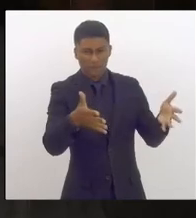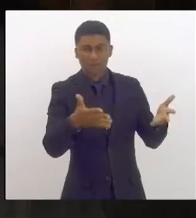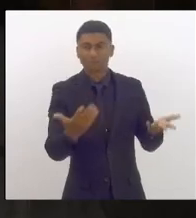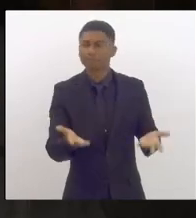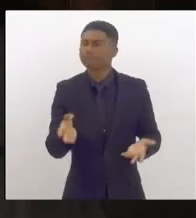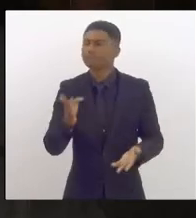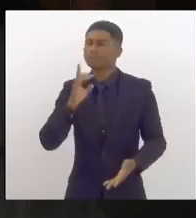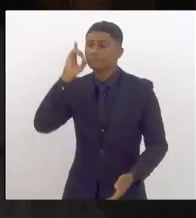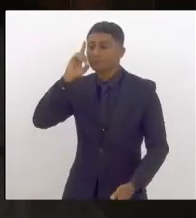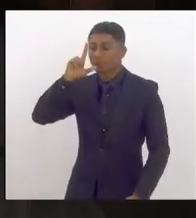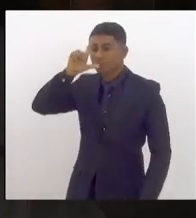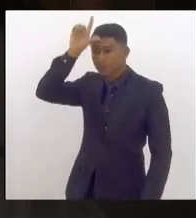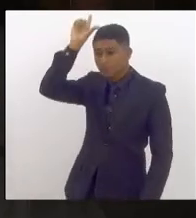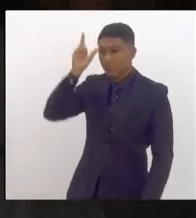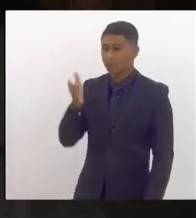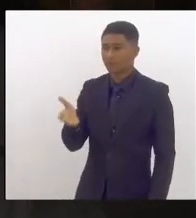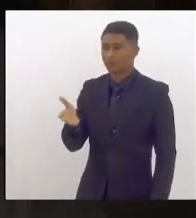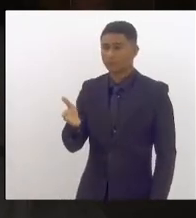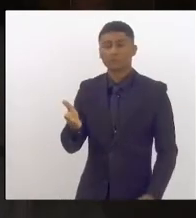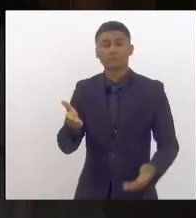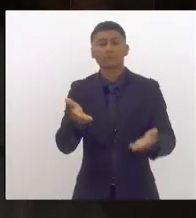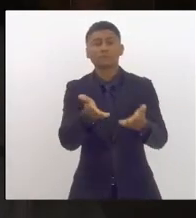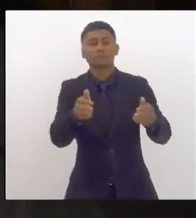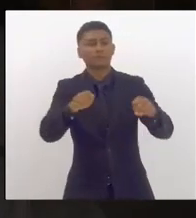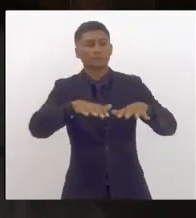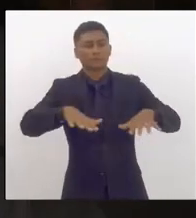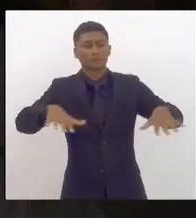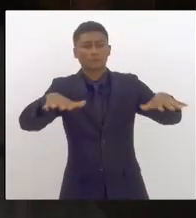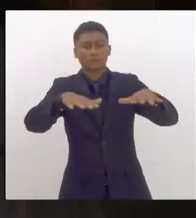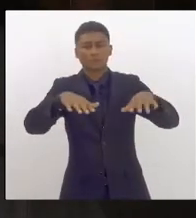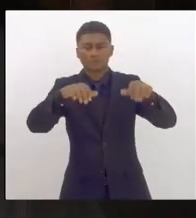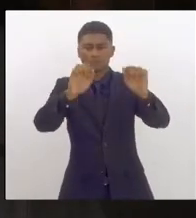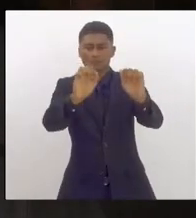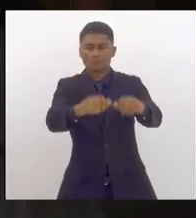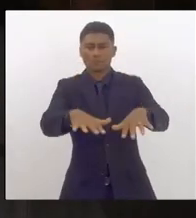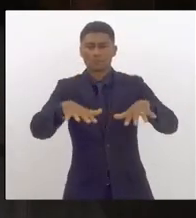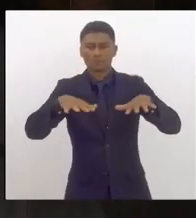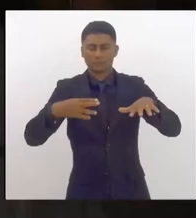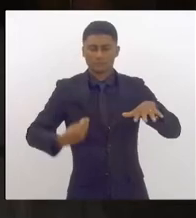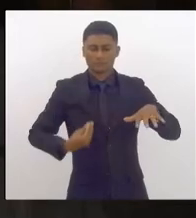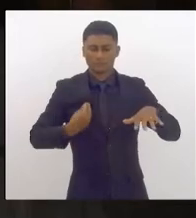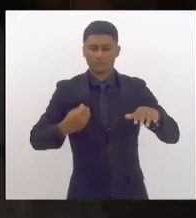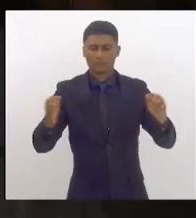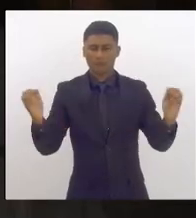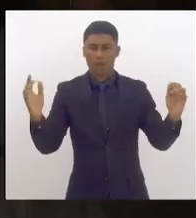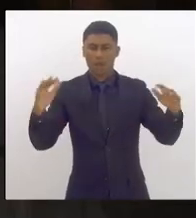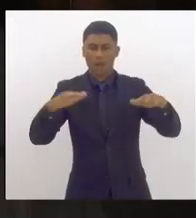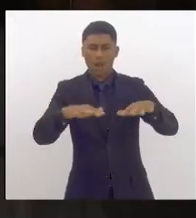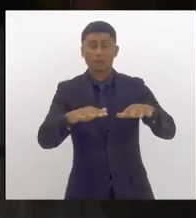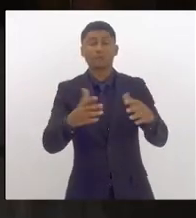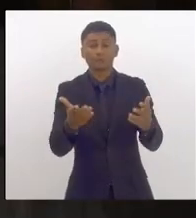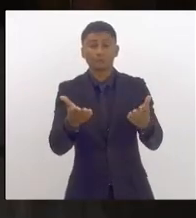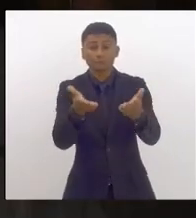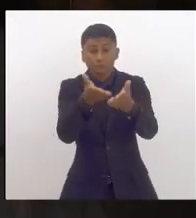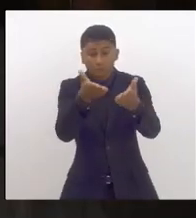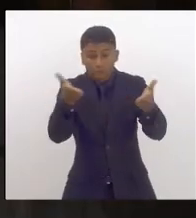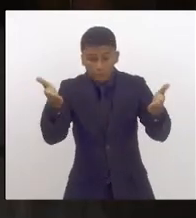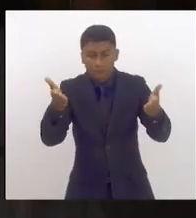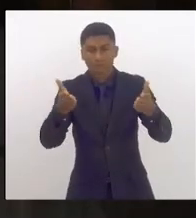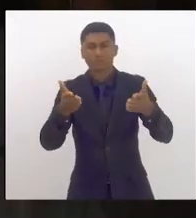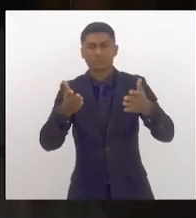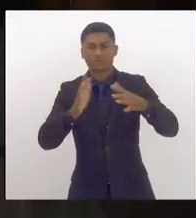Paulo senhoras e senhores aqui presentes no plenário cidadãos e cidadãs que nos seguem